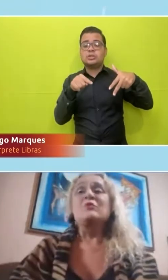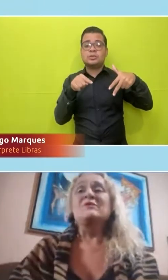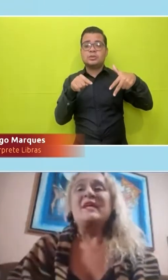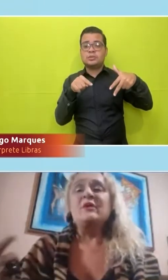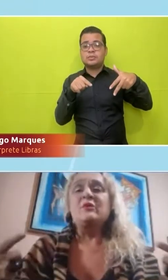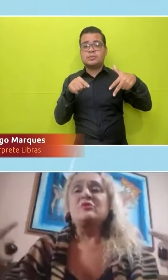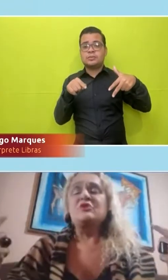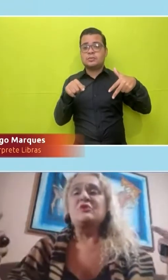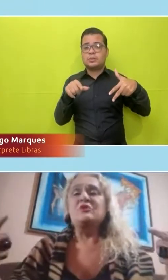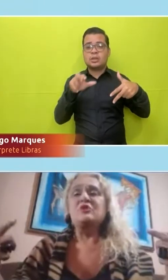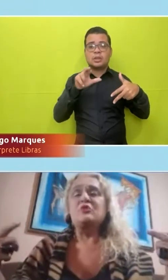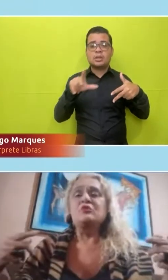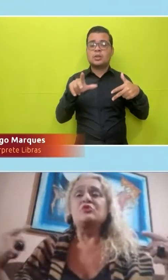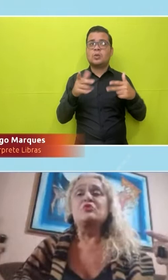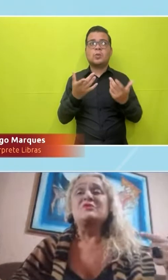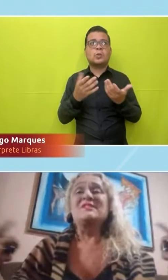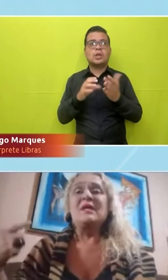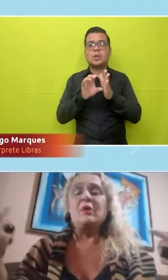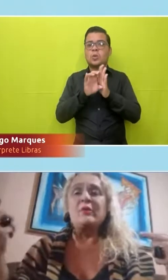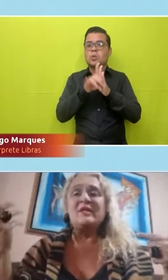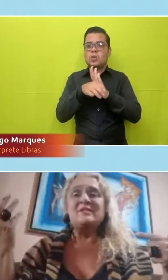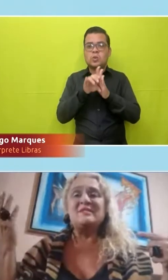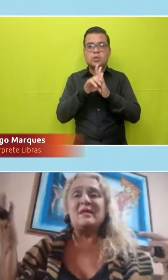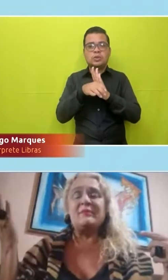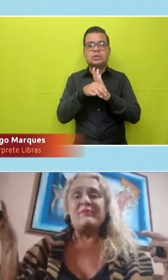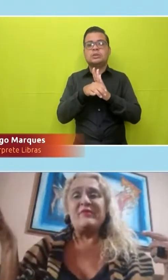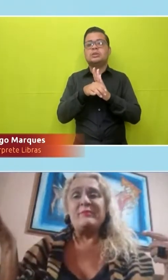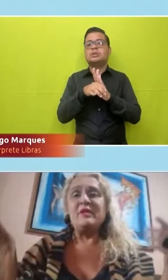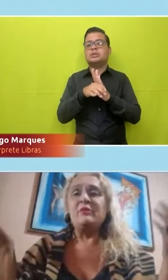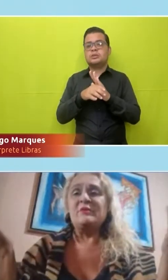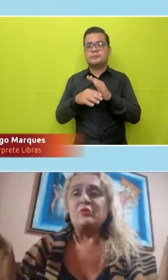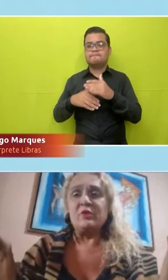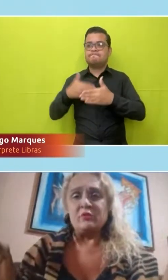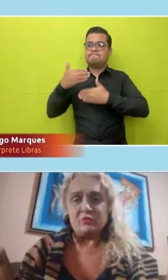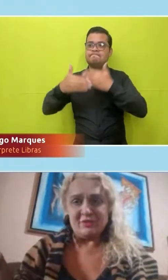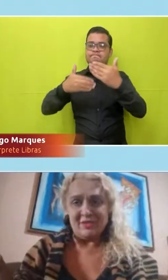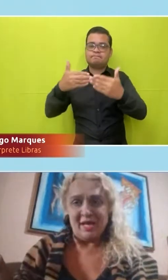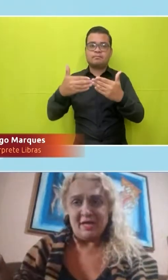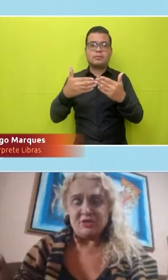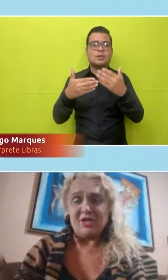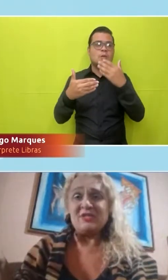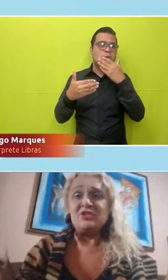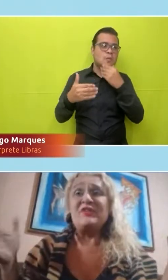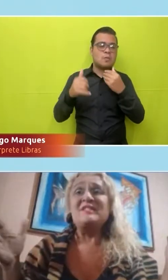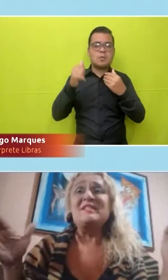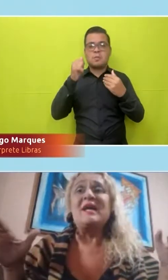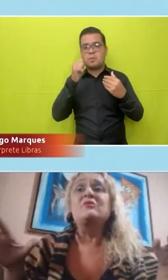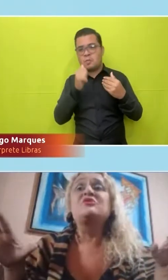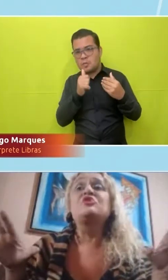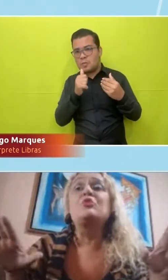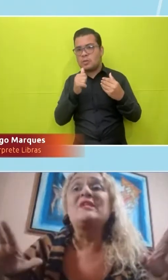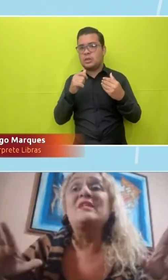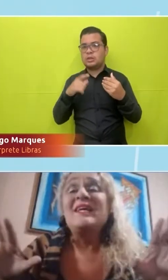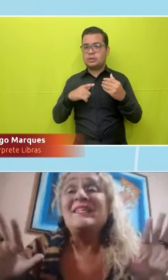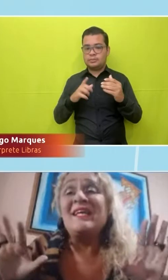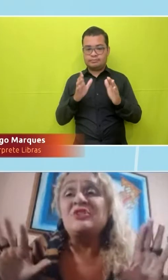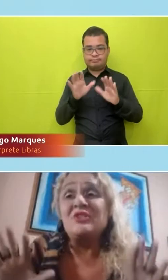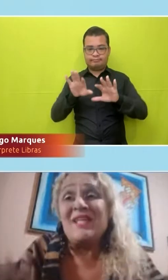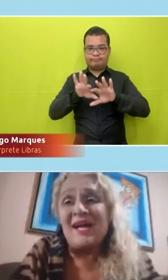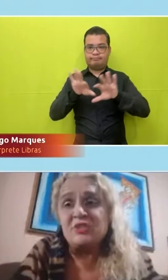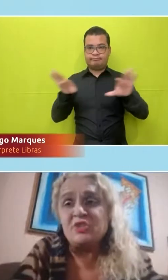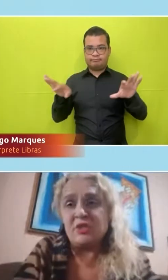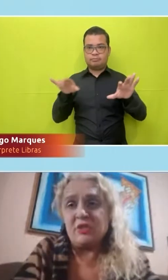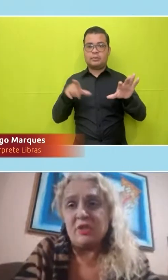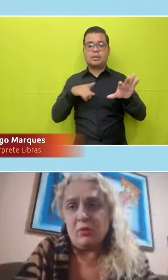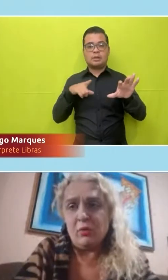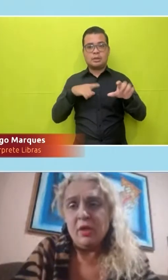um conceito de construção em ser feminino e masculino na sociedade, que é diferenciado de sua